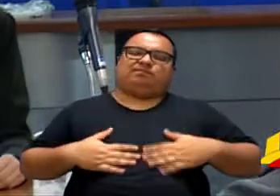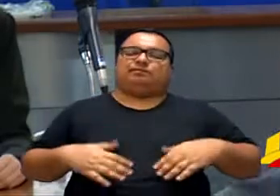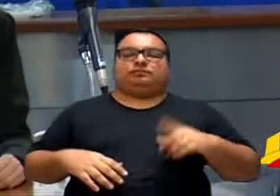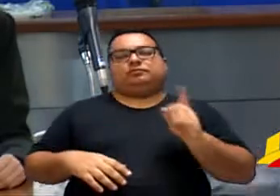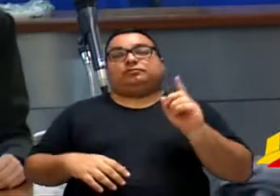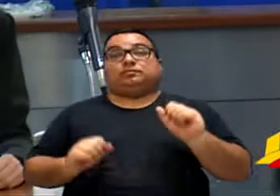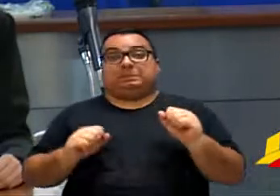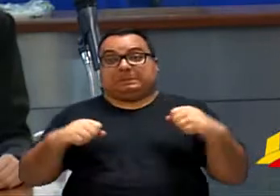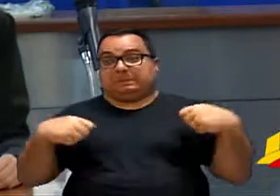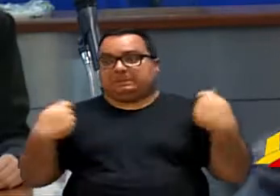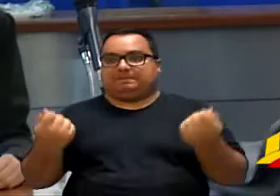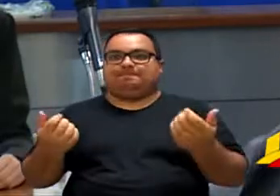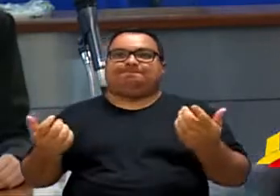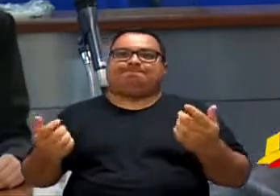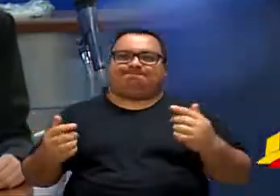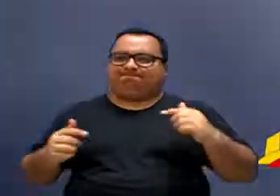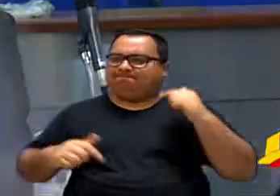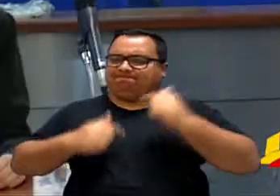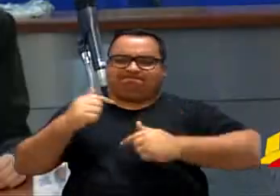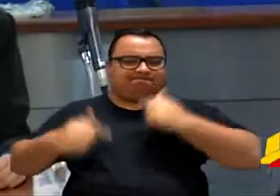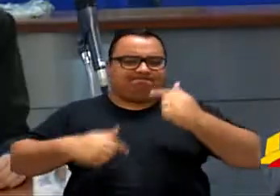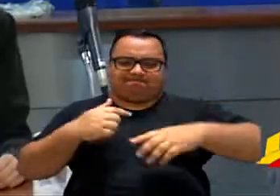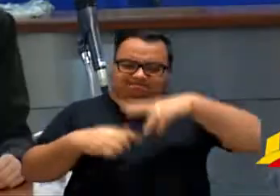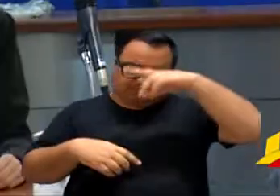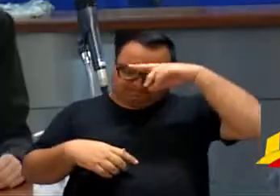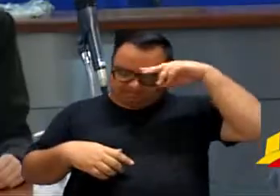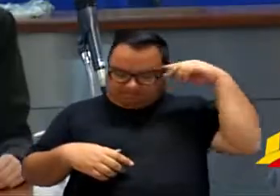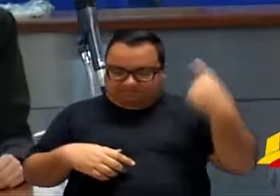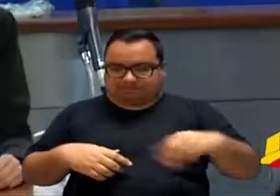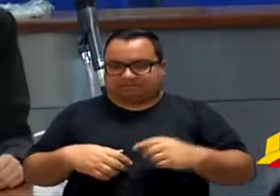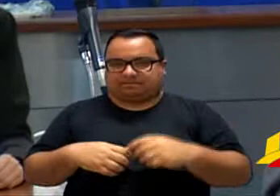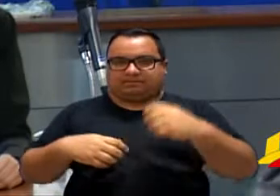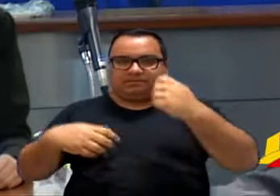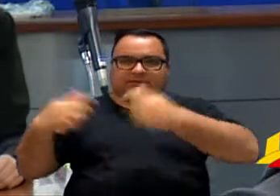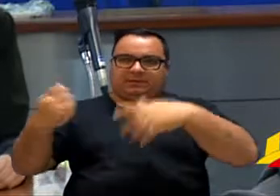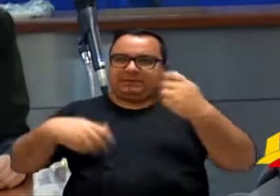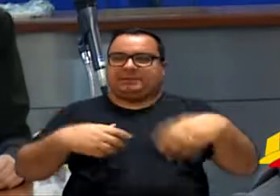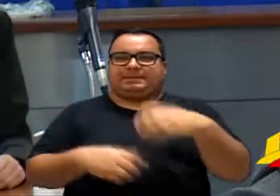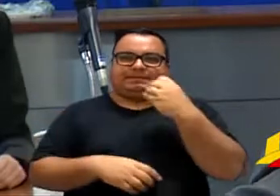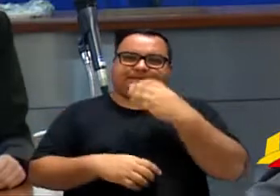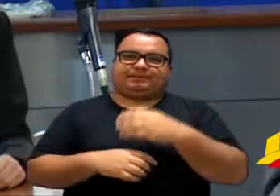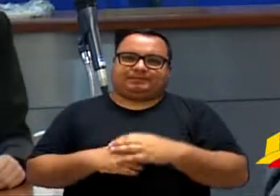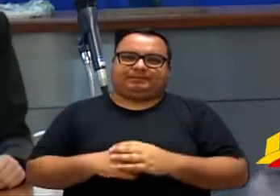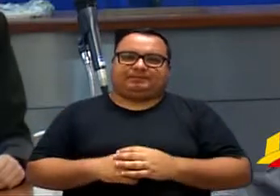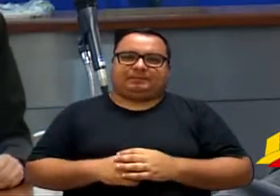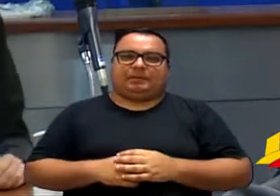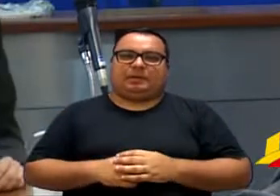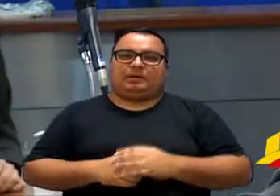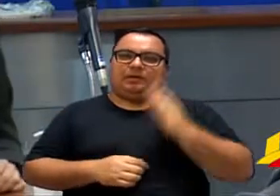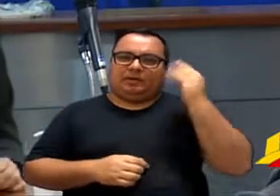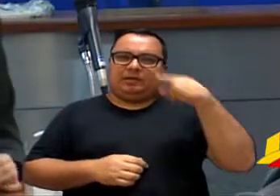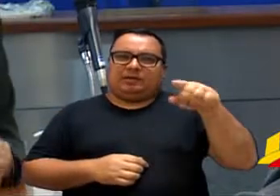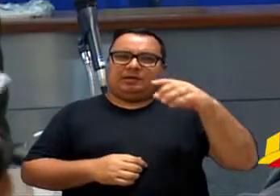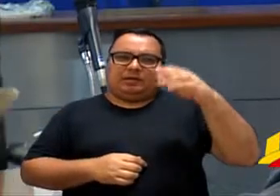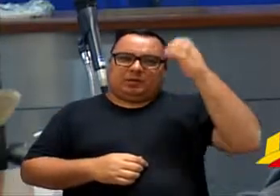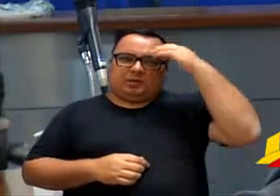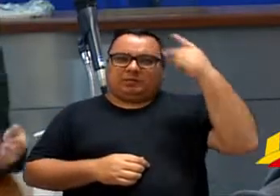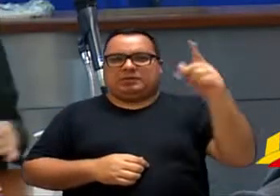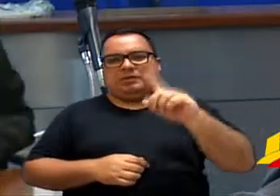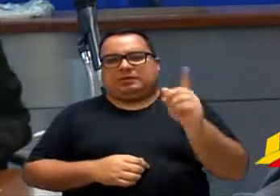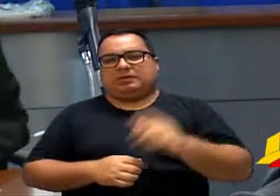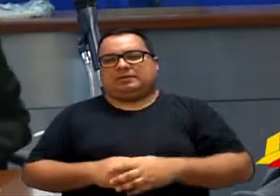é que essa dificuldade que o Salatiel apontou não são fáceis de